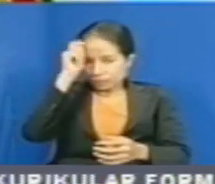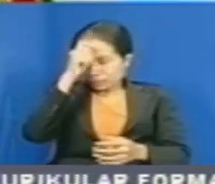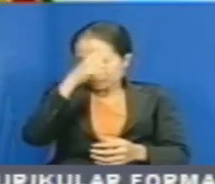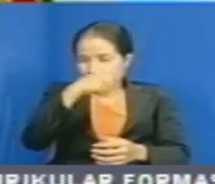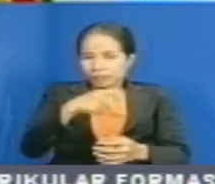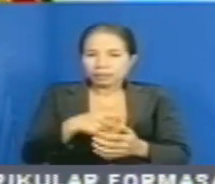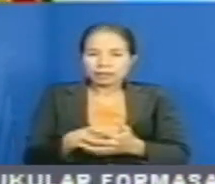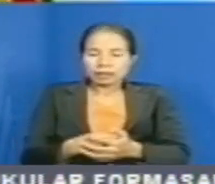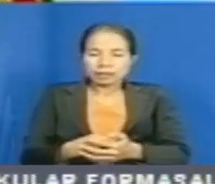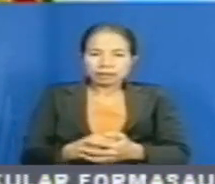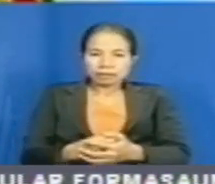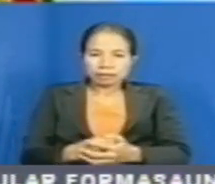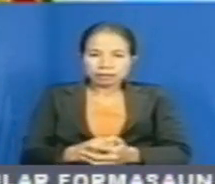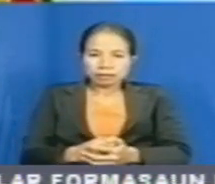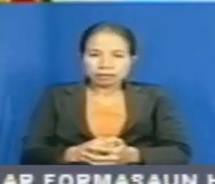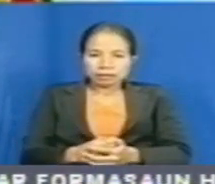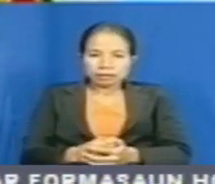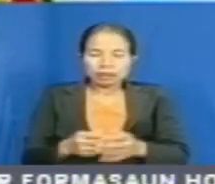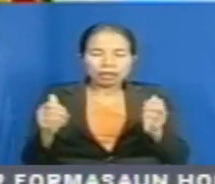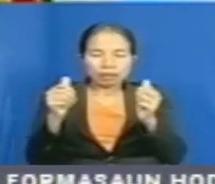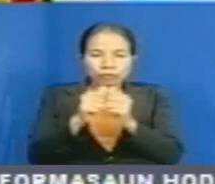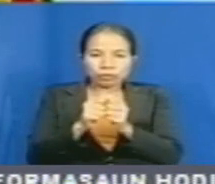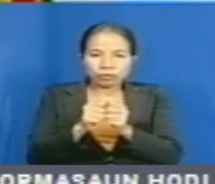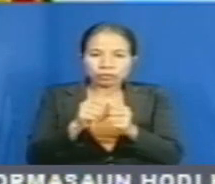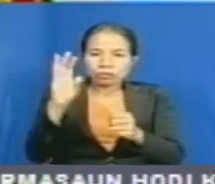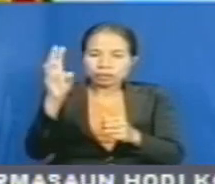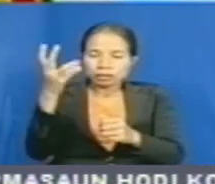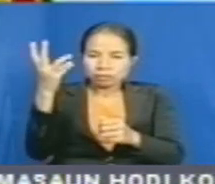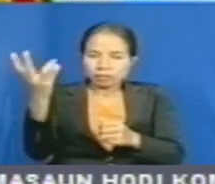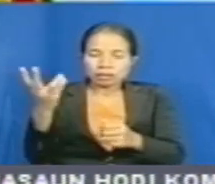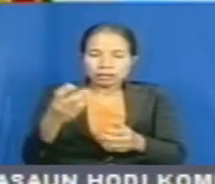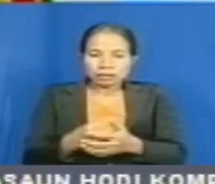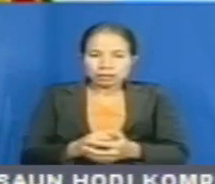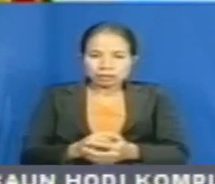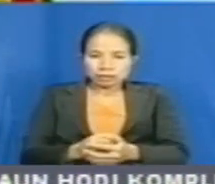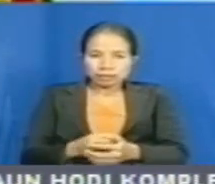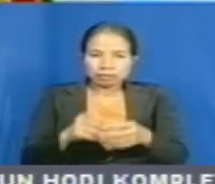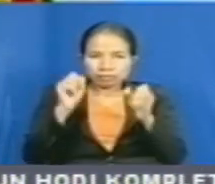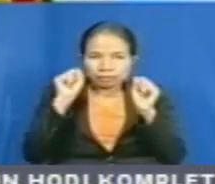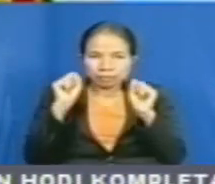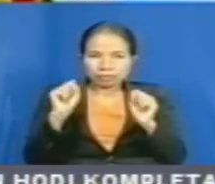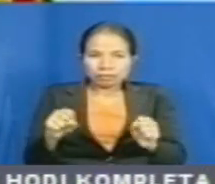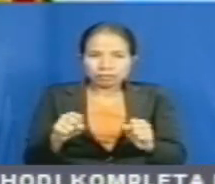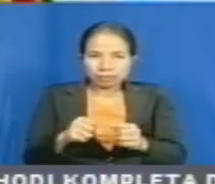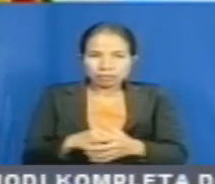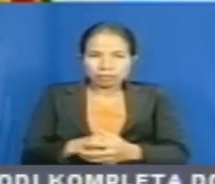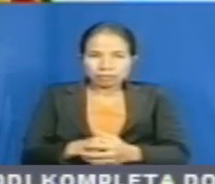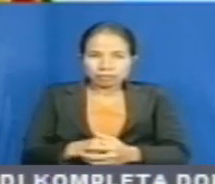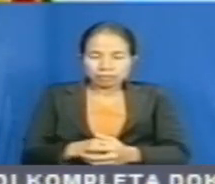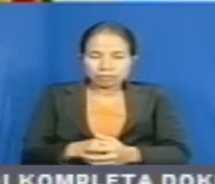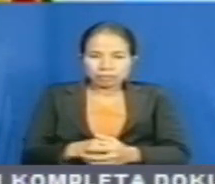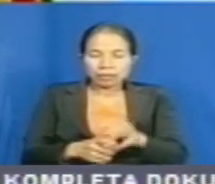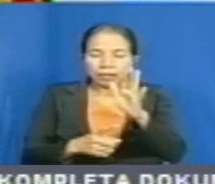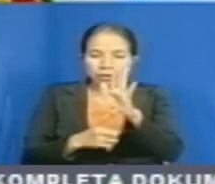fini. Na Insanulo Resignen, neve pele a